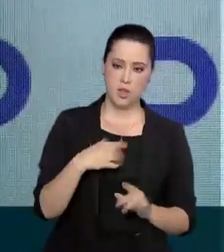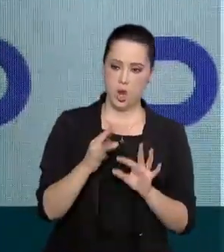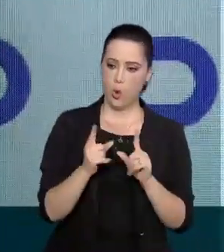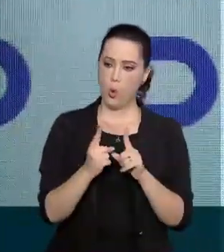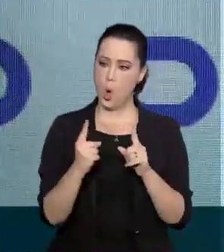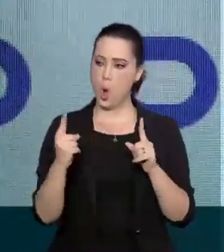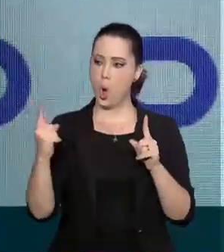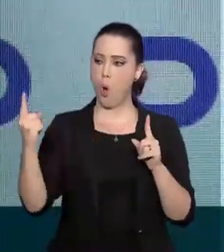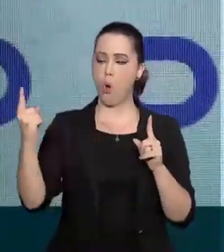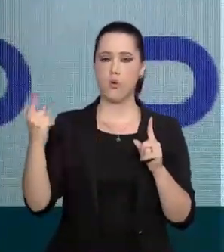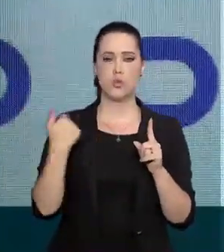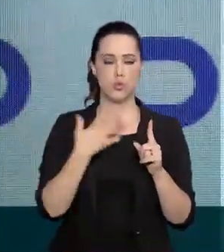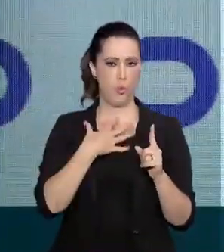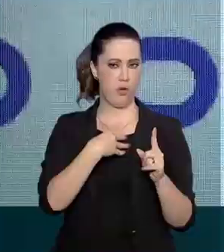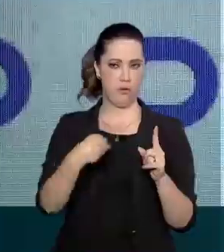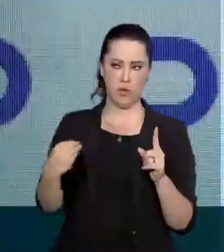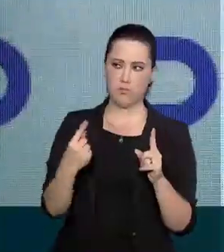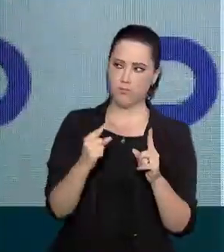filho?